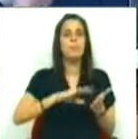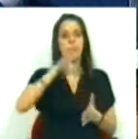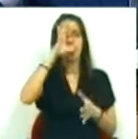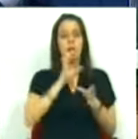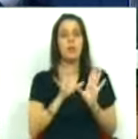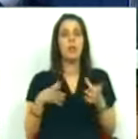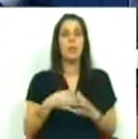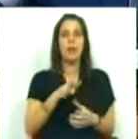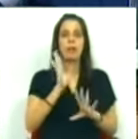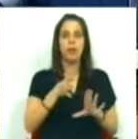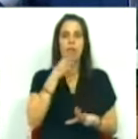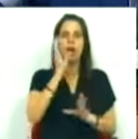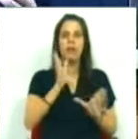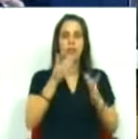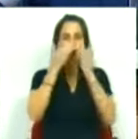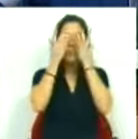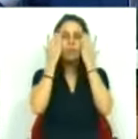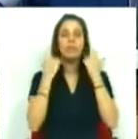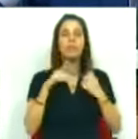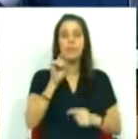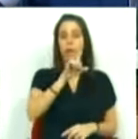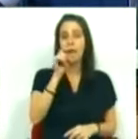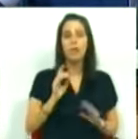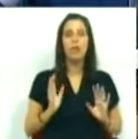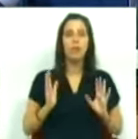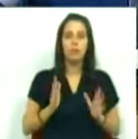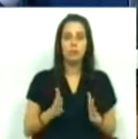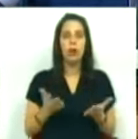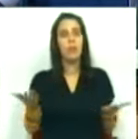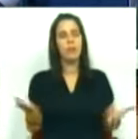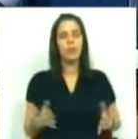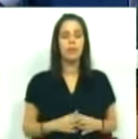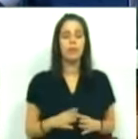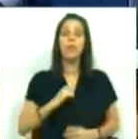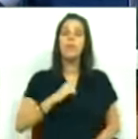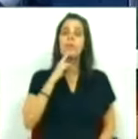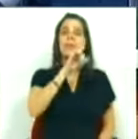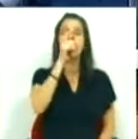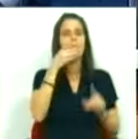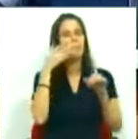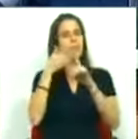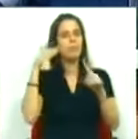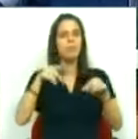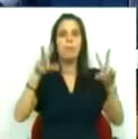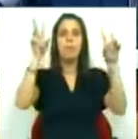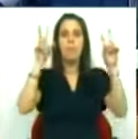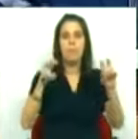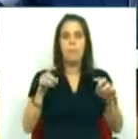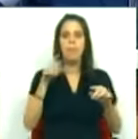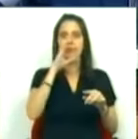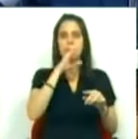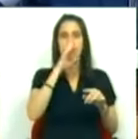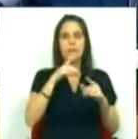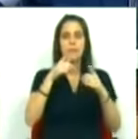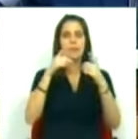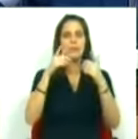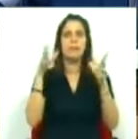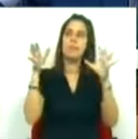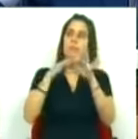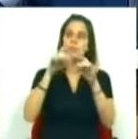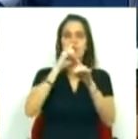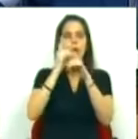Estado das Comunidades já tinha feito referência também a essa questão e, portanto, a minha pergunta concreta nesta matéria é se a diáspora é um